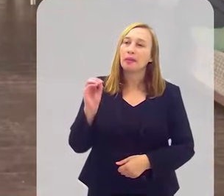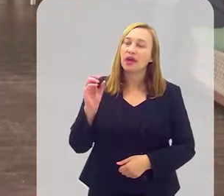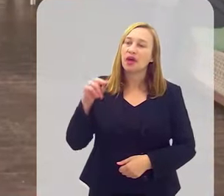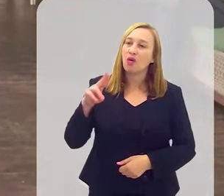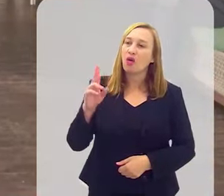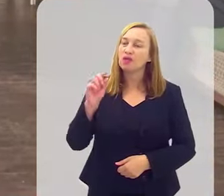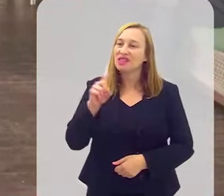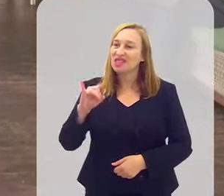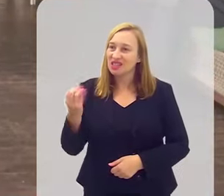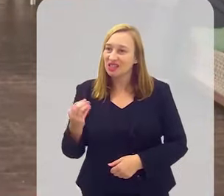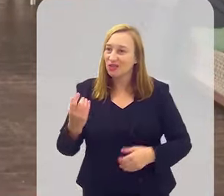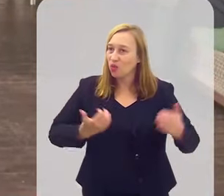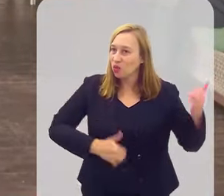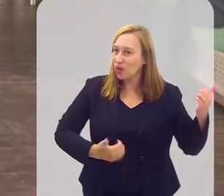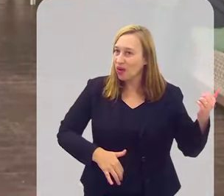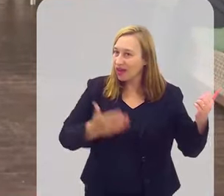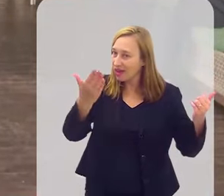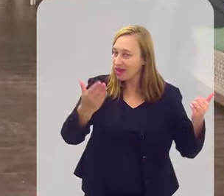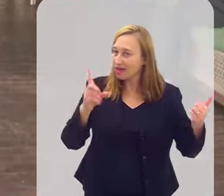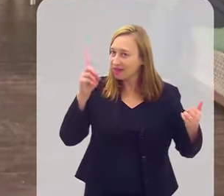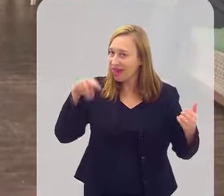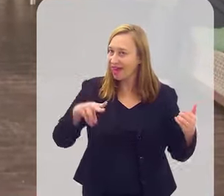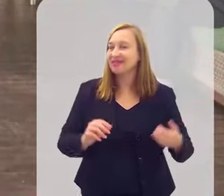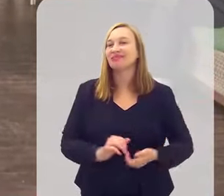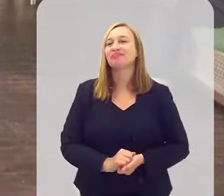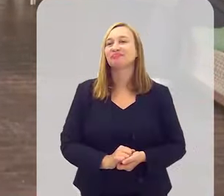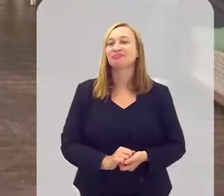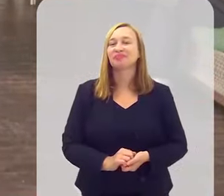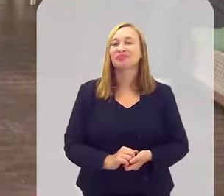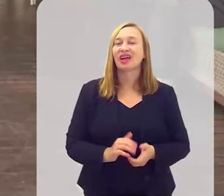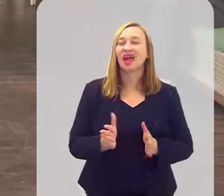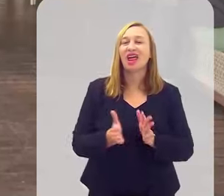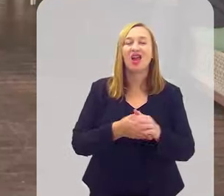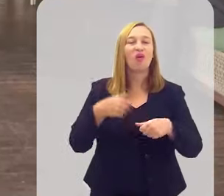demais tá be cãozinho acompanhe